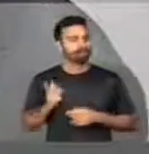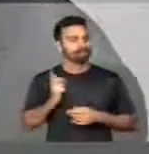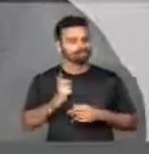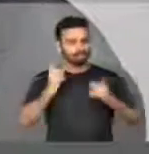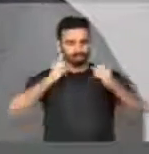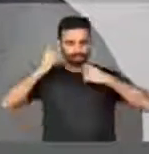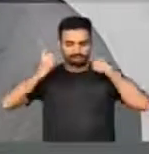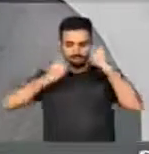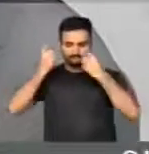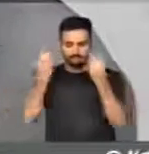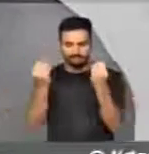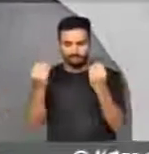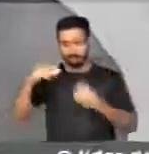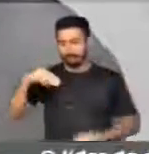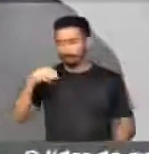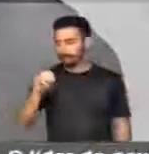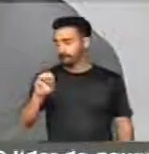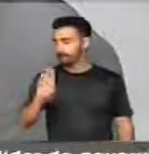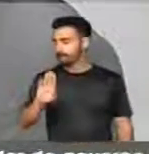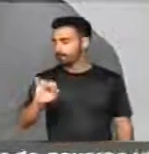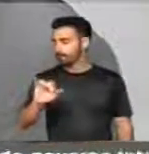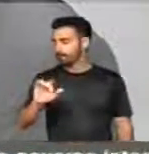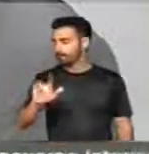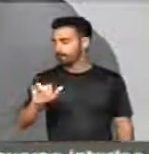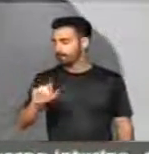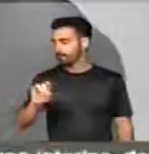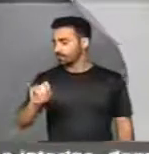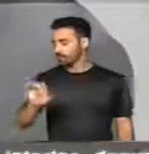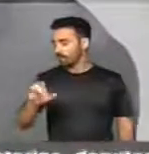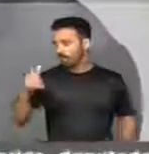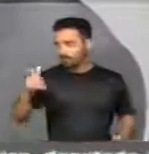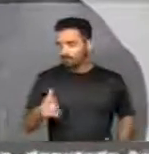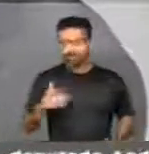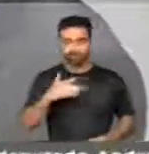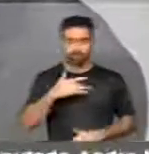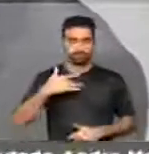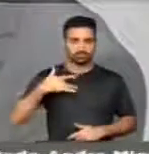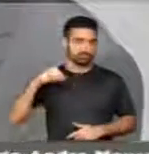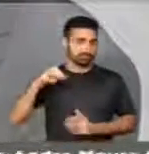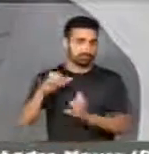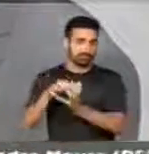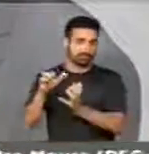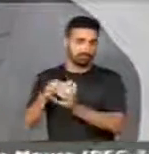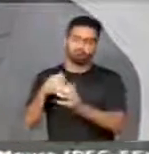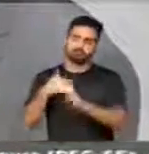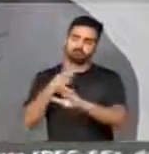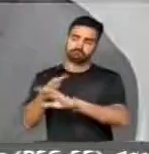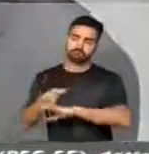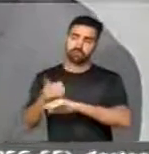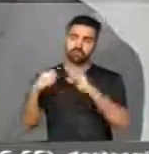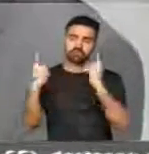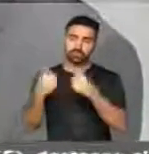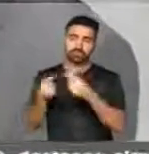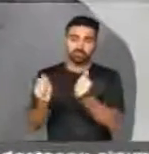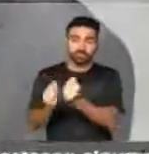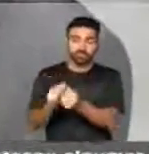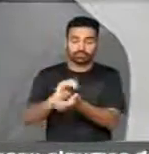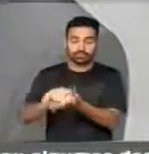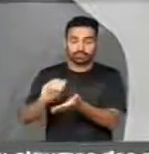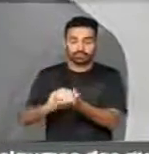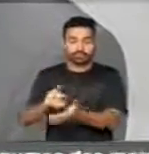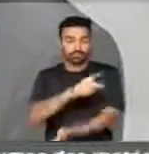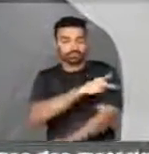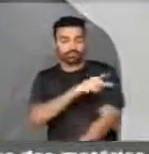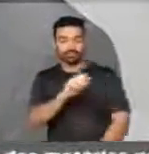com a mobilidade e a questão da saúde no litoral norte de Pernambuco, estive em audiência com o secretário-chefe da Casa